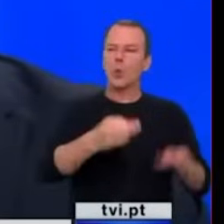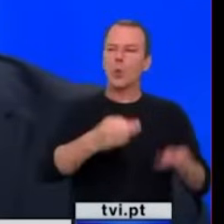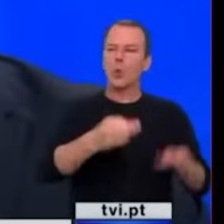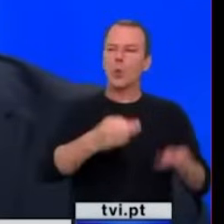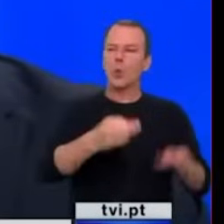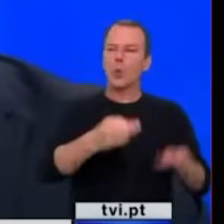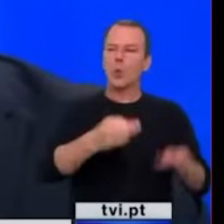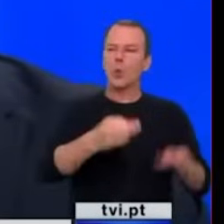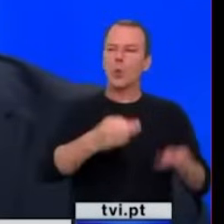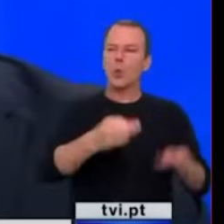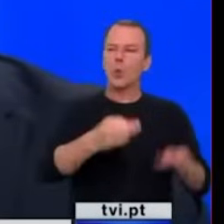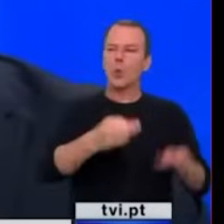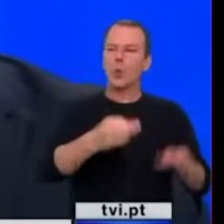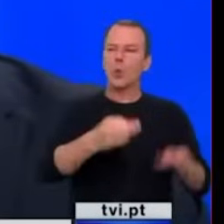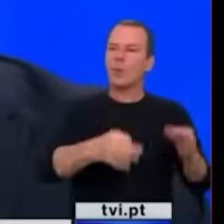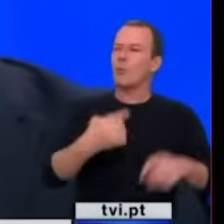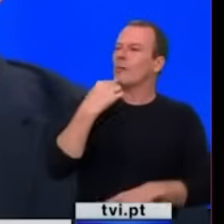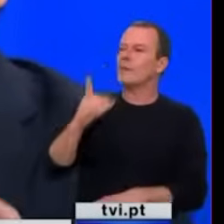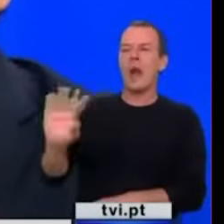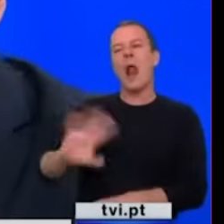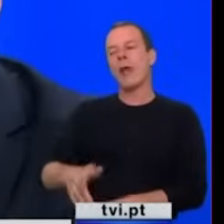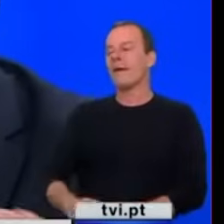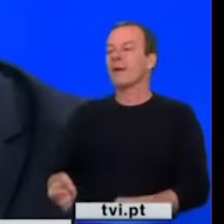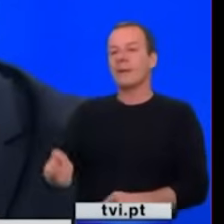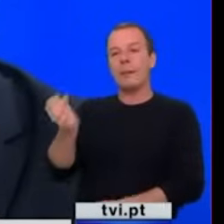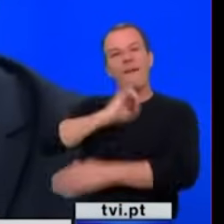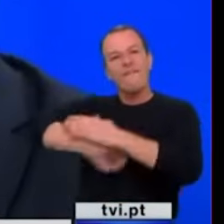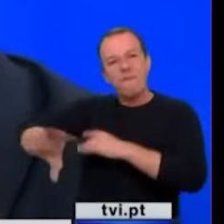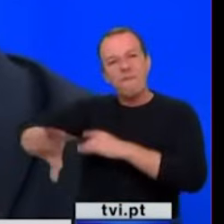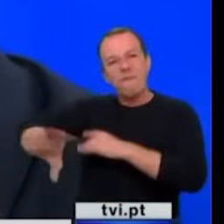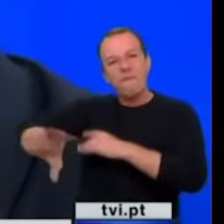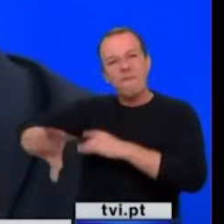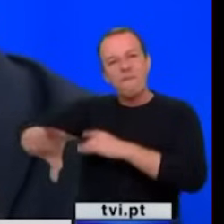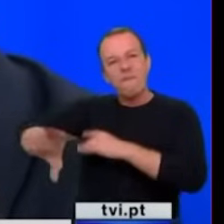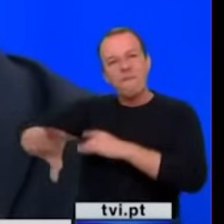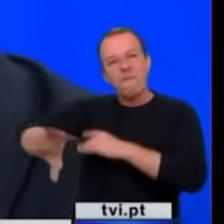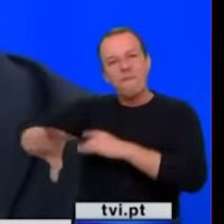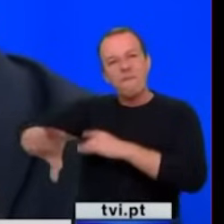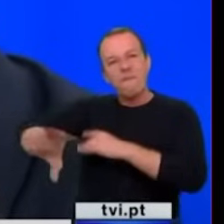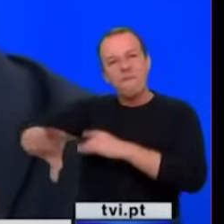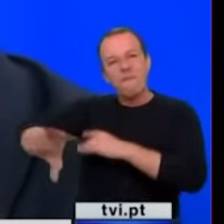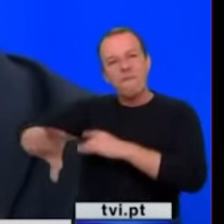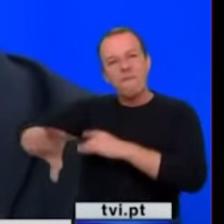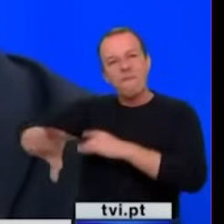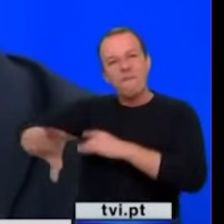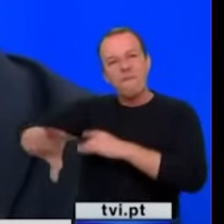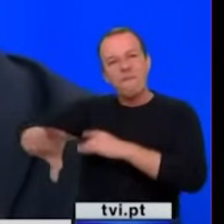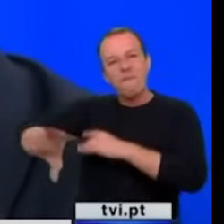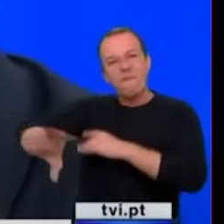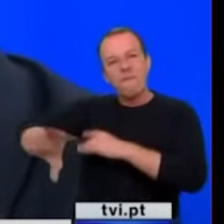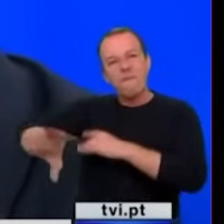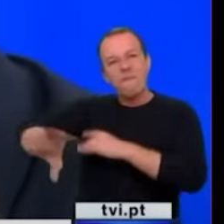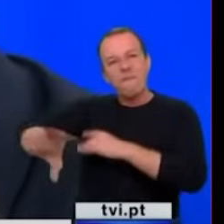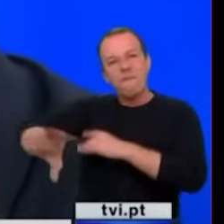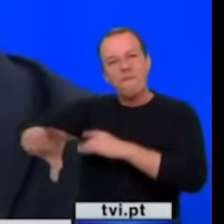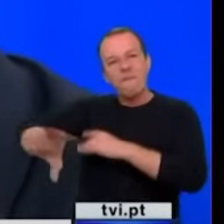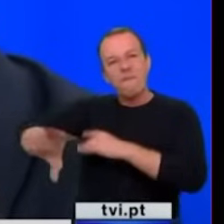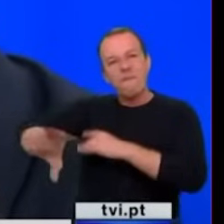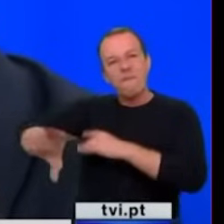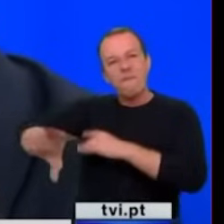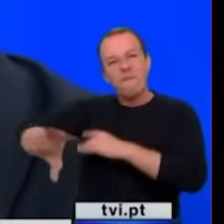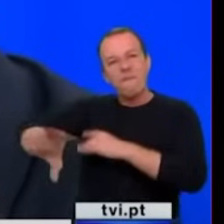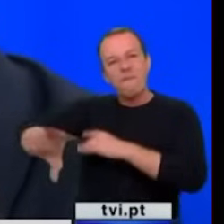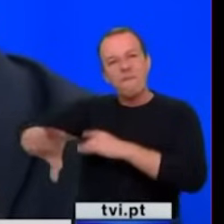que requisitos são estes nem ficamos sem saber quanto tempo enquanto está a ser julgado por é porque isto é important Imaginem se um dos requisitos for retirar a